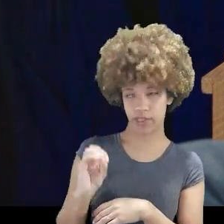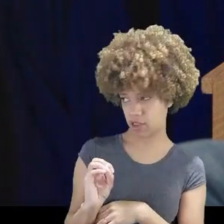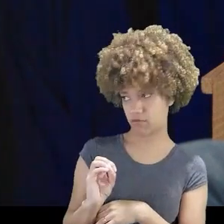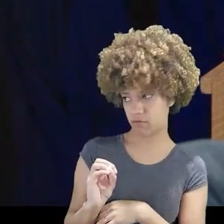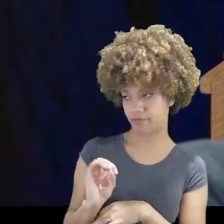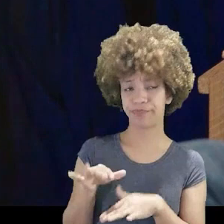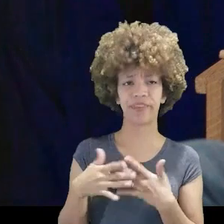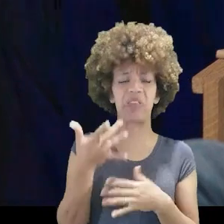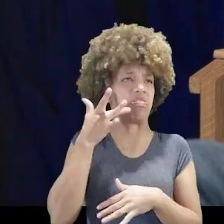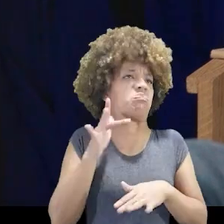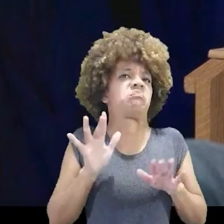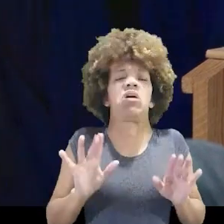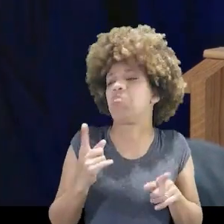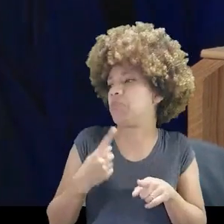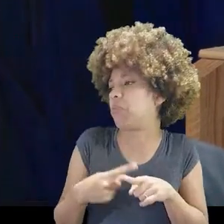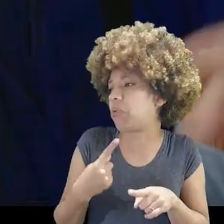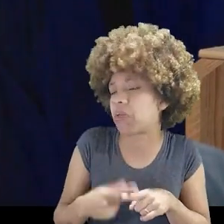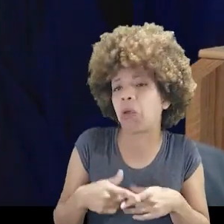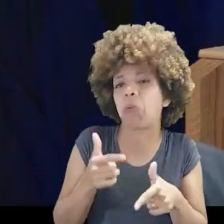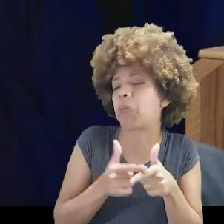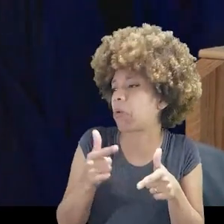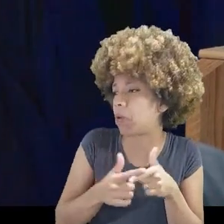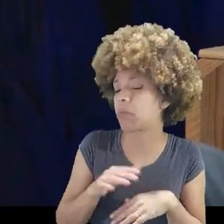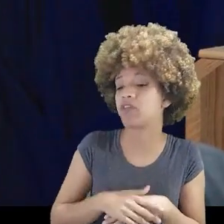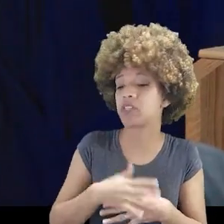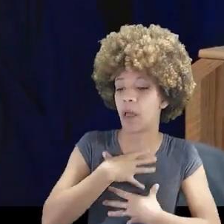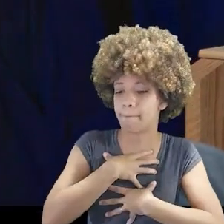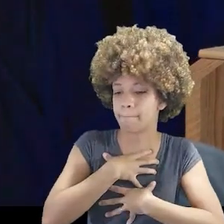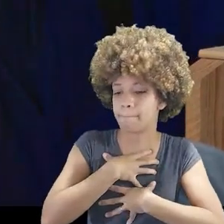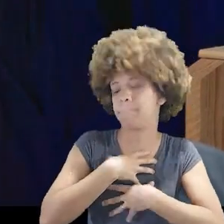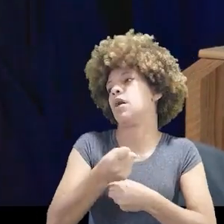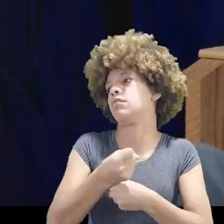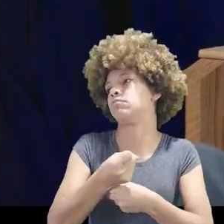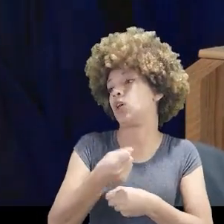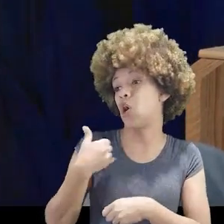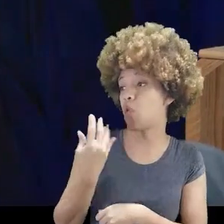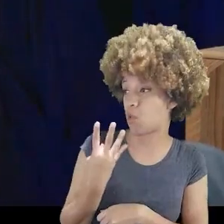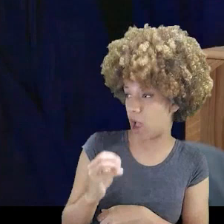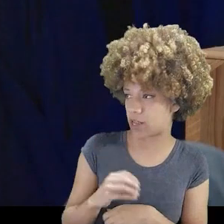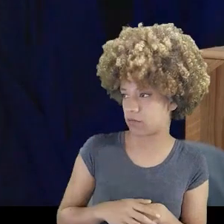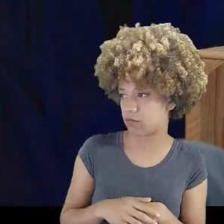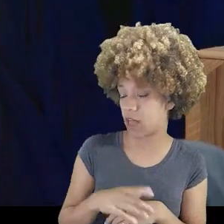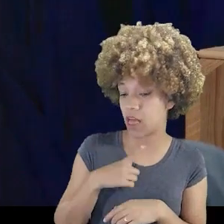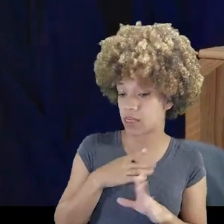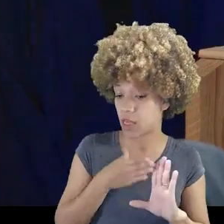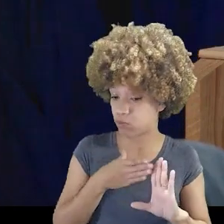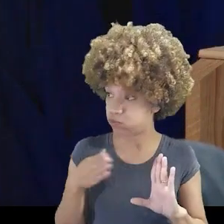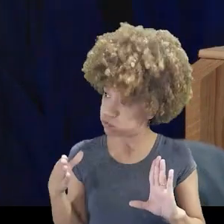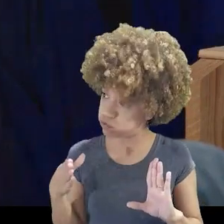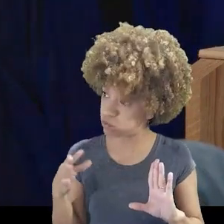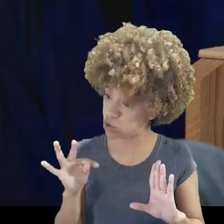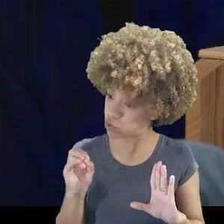anos sei lá porque percalço da tua vida você vai lá e parar com 40 você tem um tônus Vital